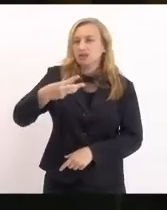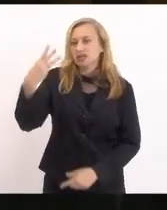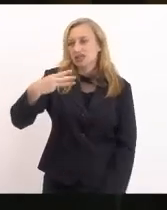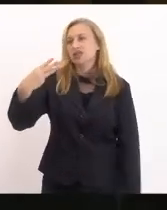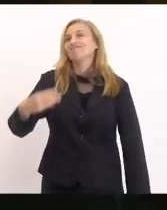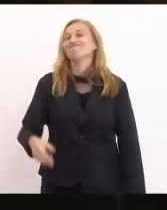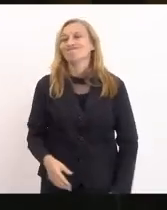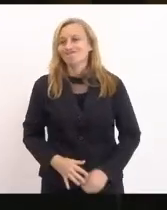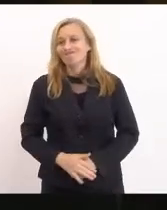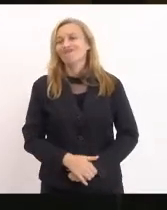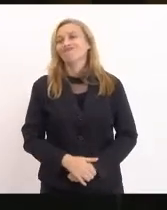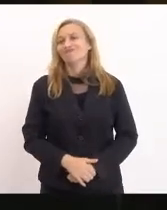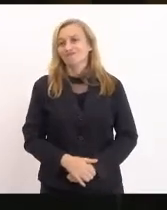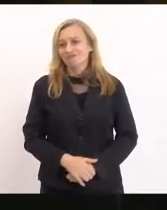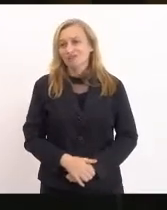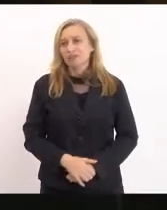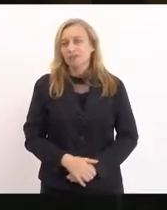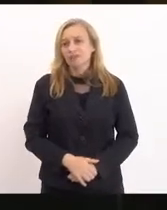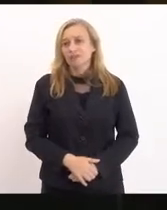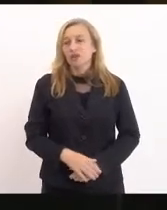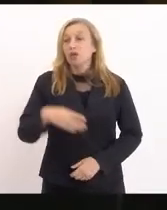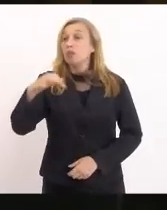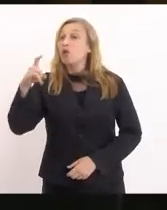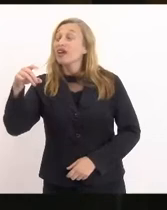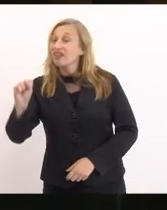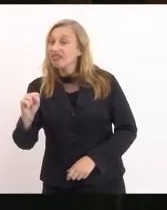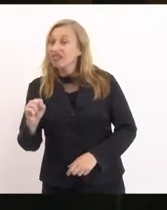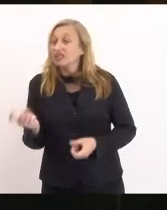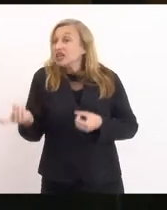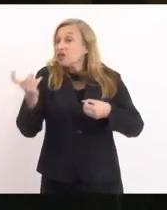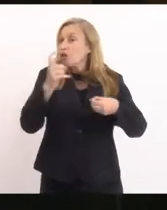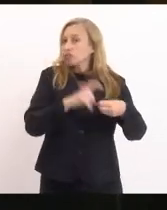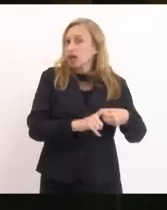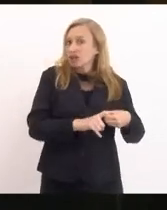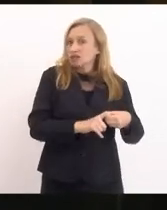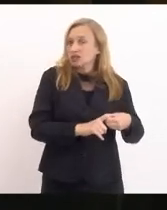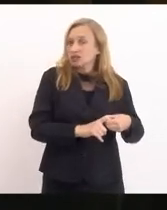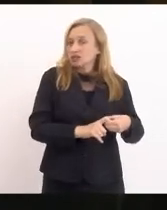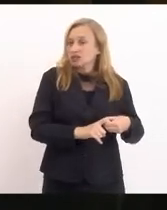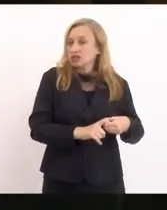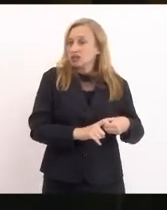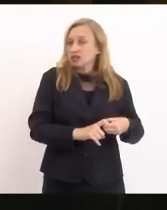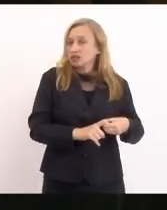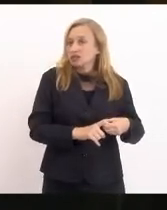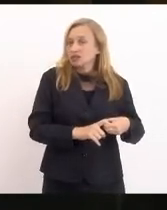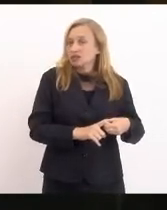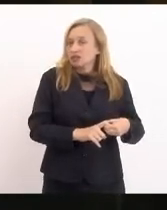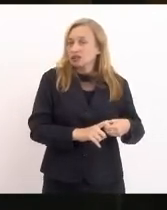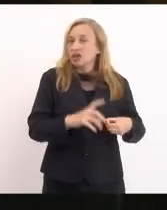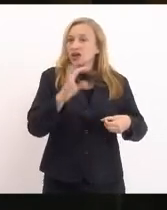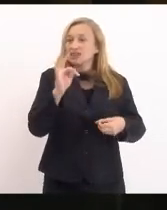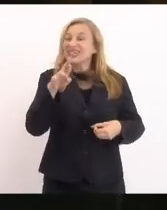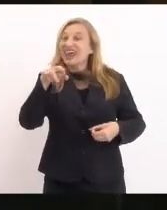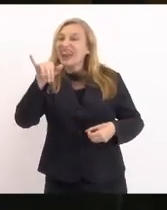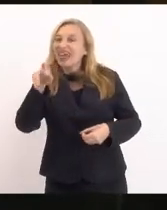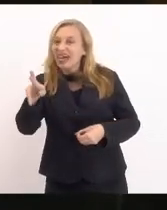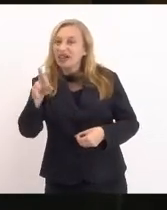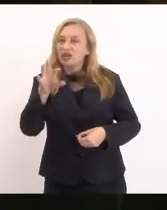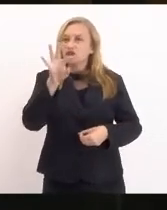vez. O Moise tinha voltado ao trailer, ao